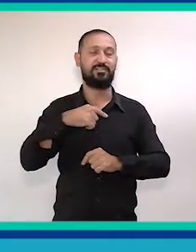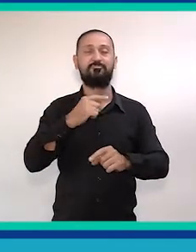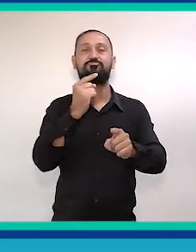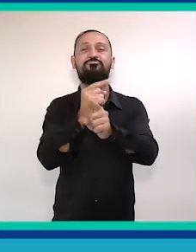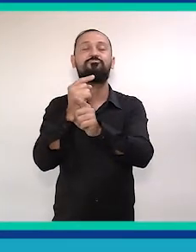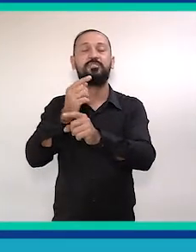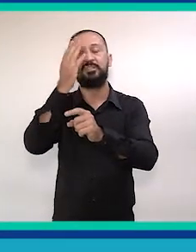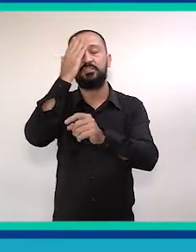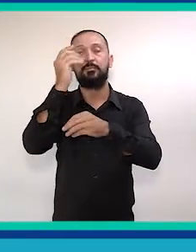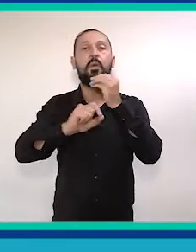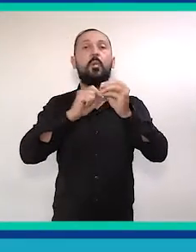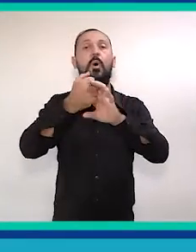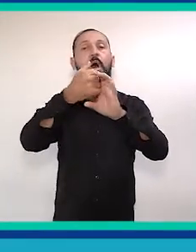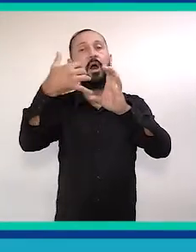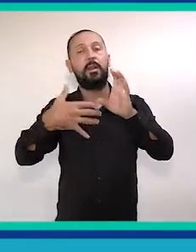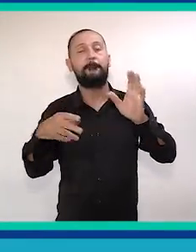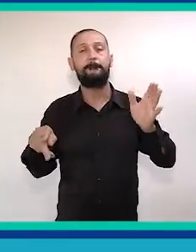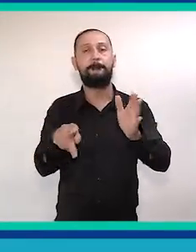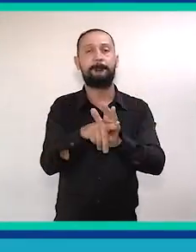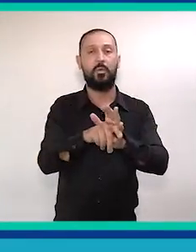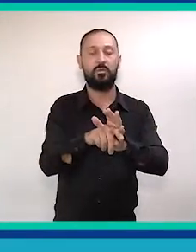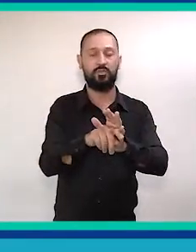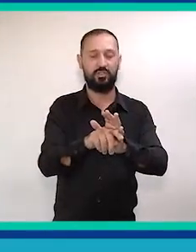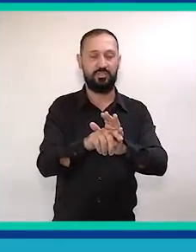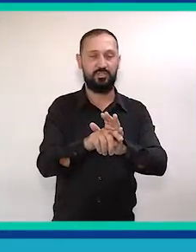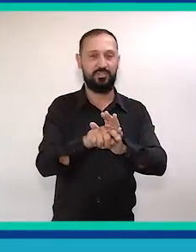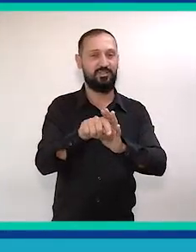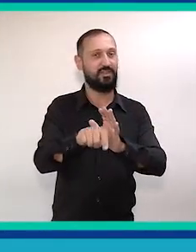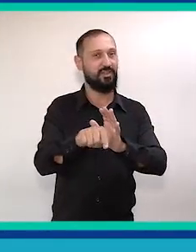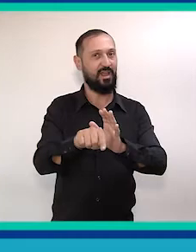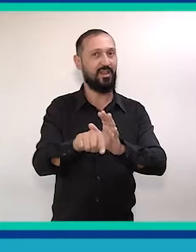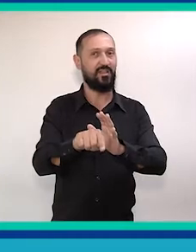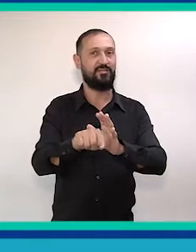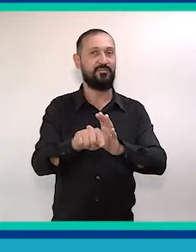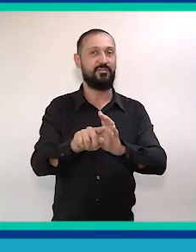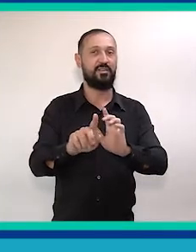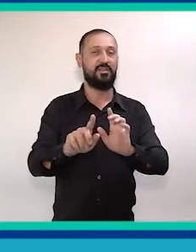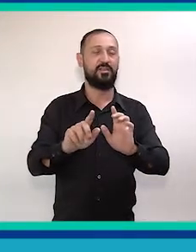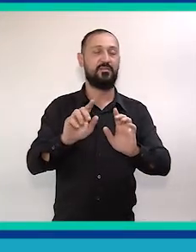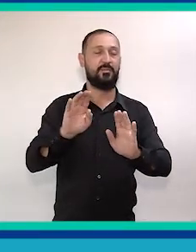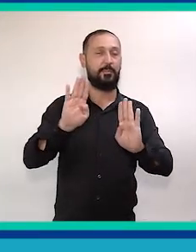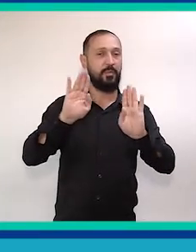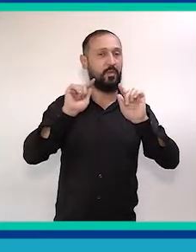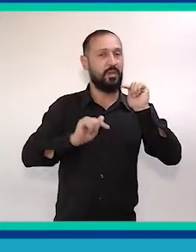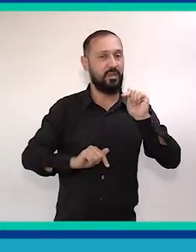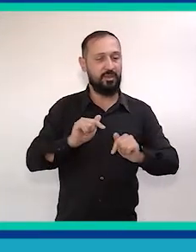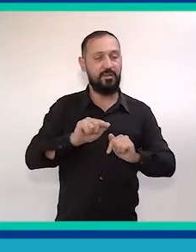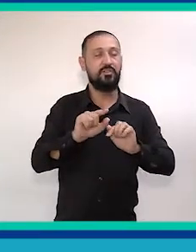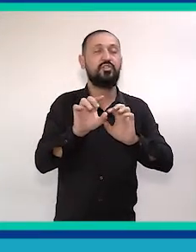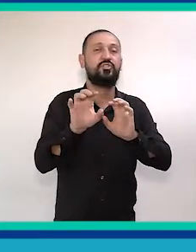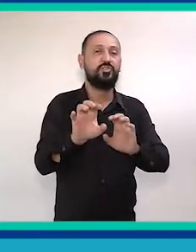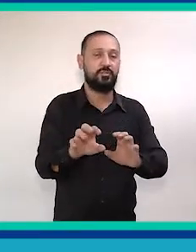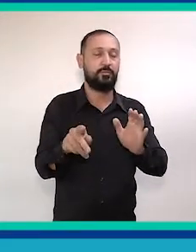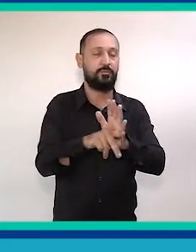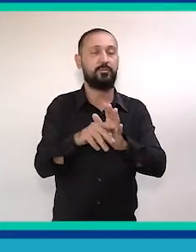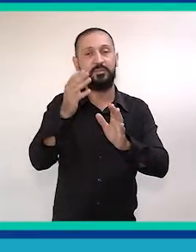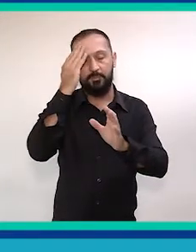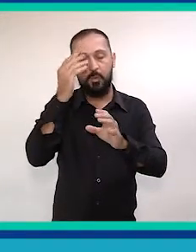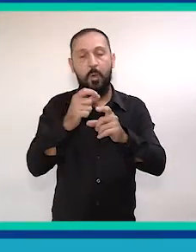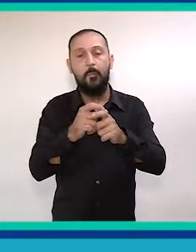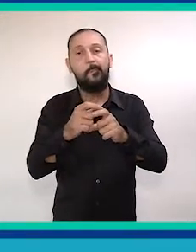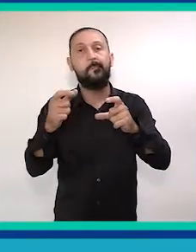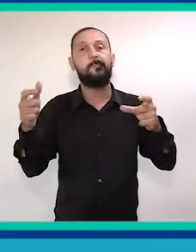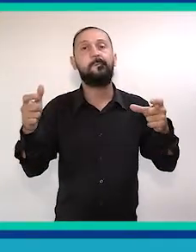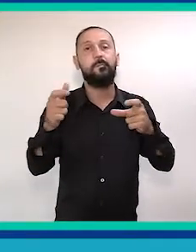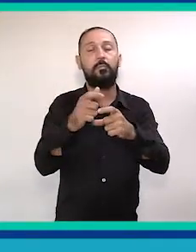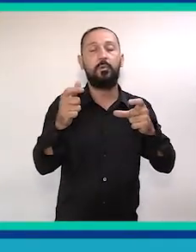isso que eu falei que é importante eu saber das características físico-químicas das fosfolipases, porque eu preciso saber pelo menos do